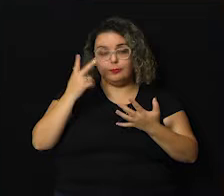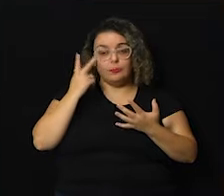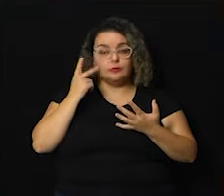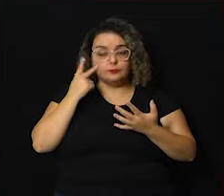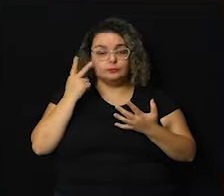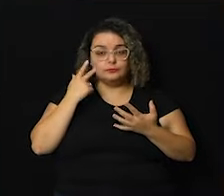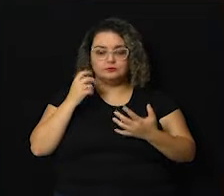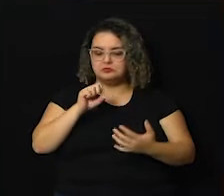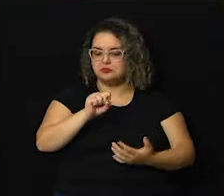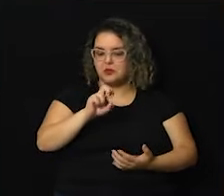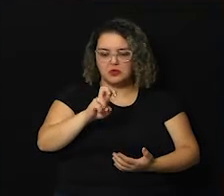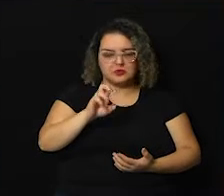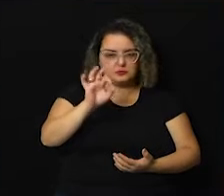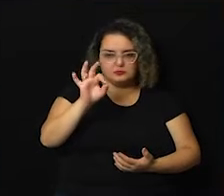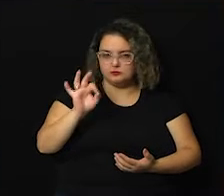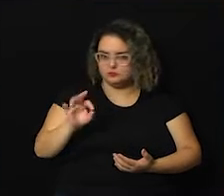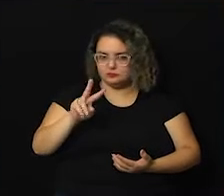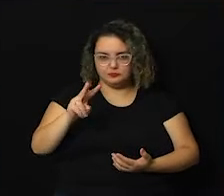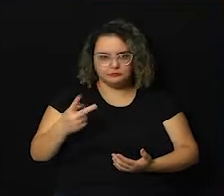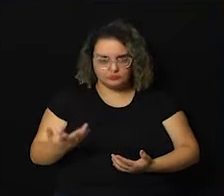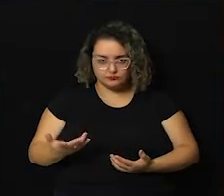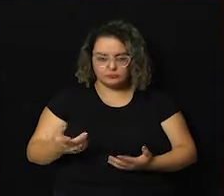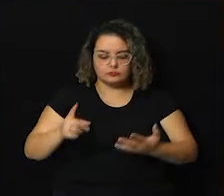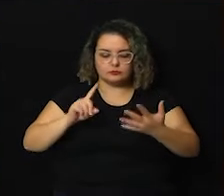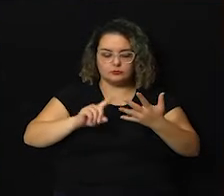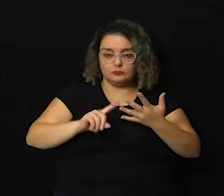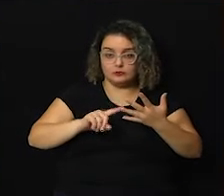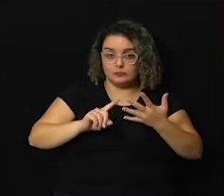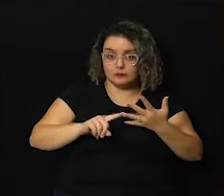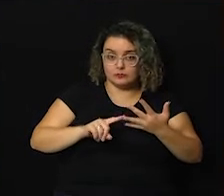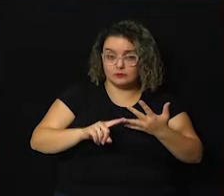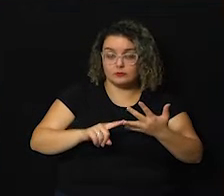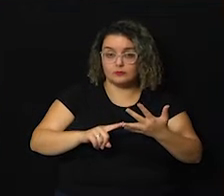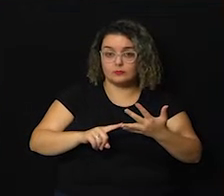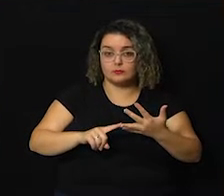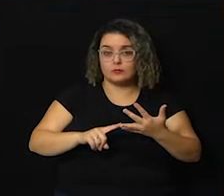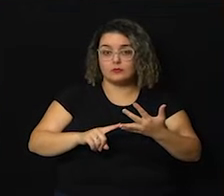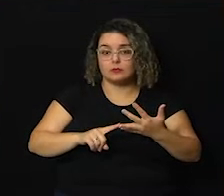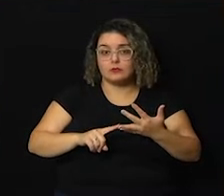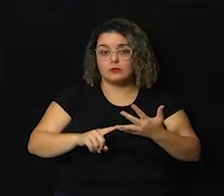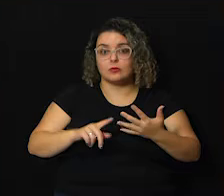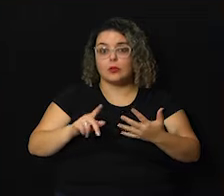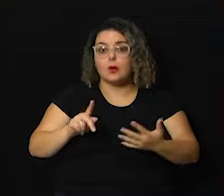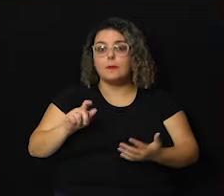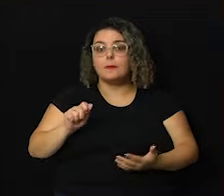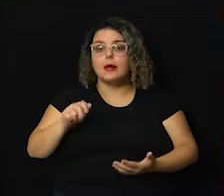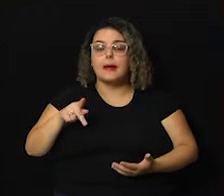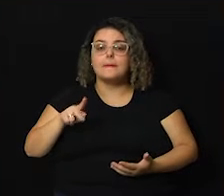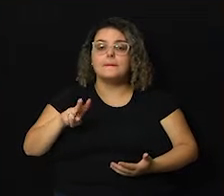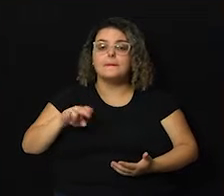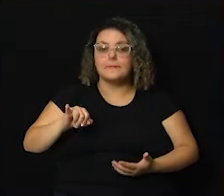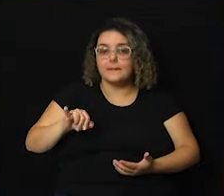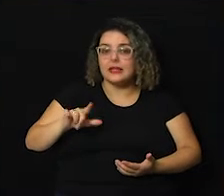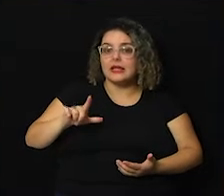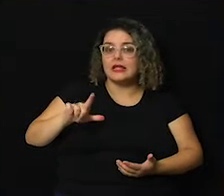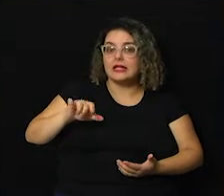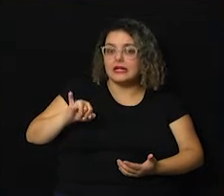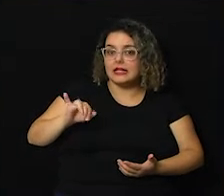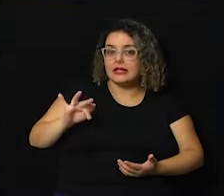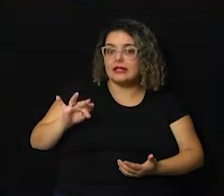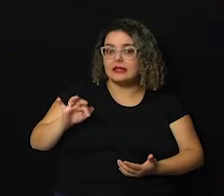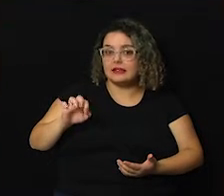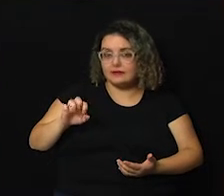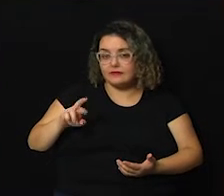que é o mais comum de todos, 85% das vezes, e tem outros subtipos que são os tumores papilíferos, os tumores dos